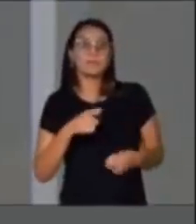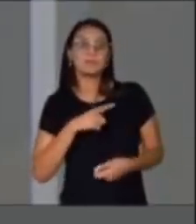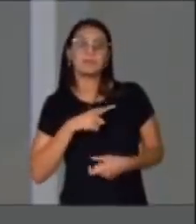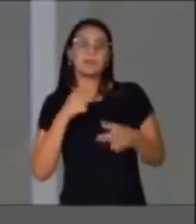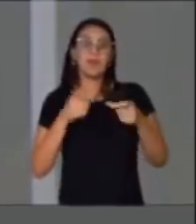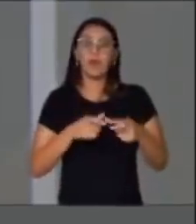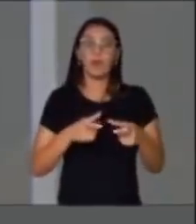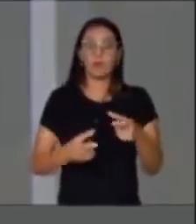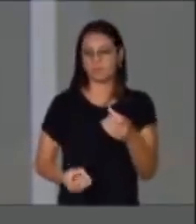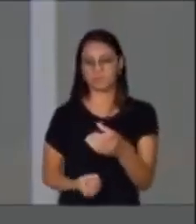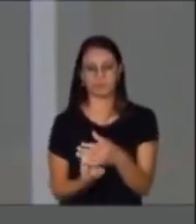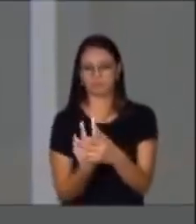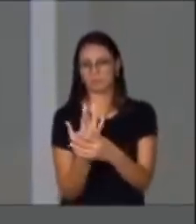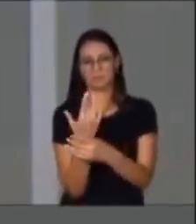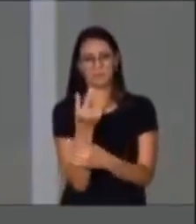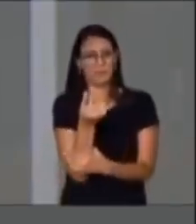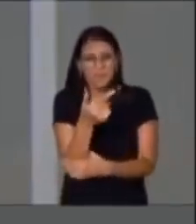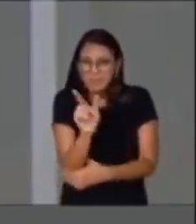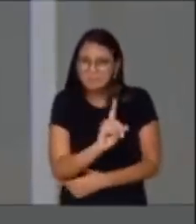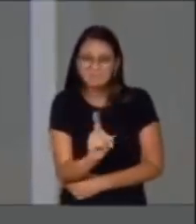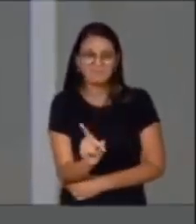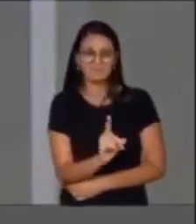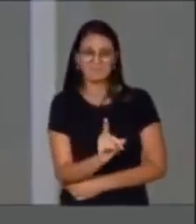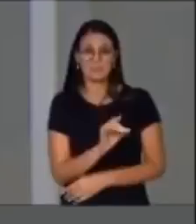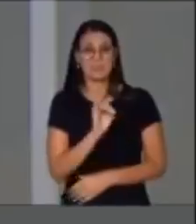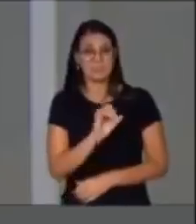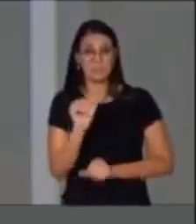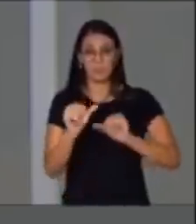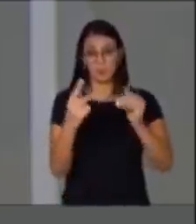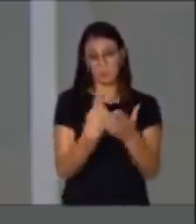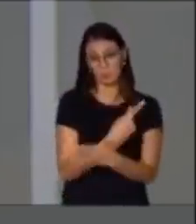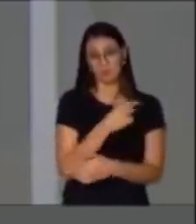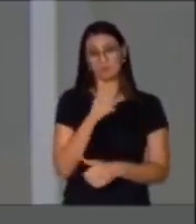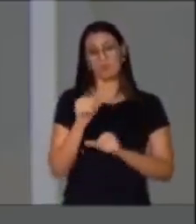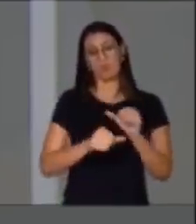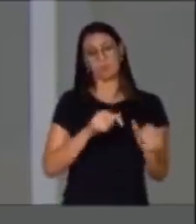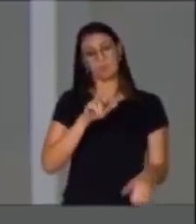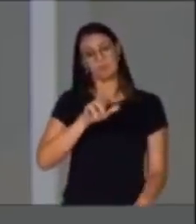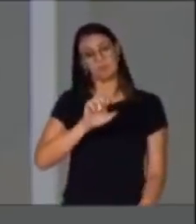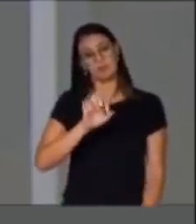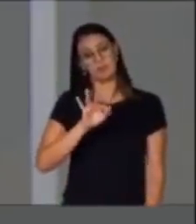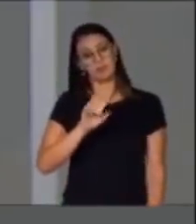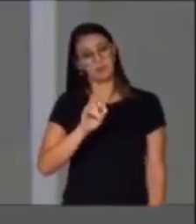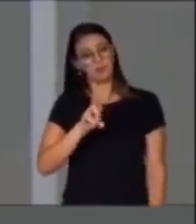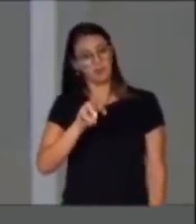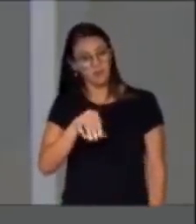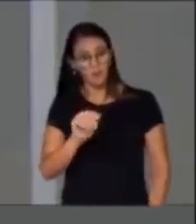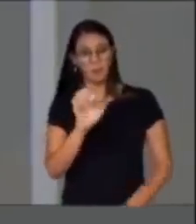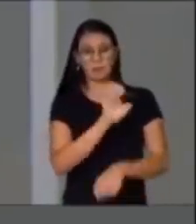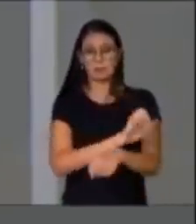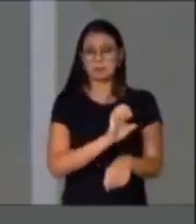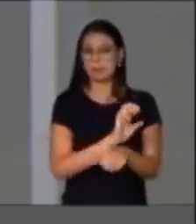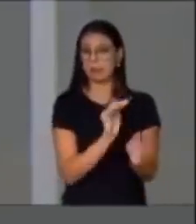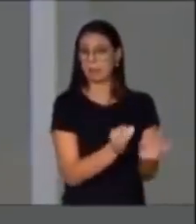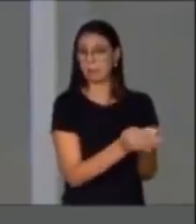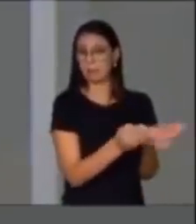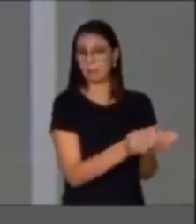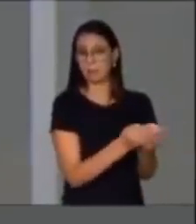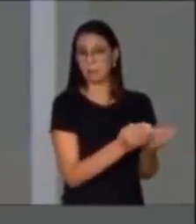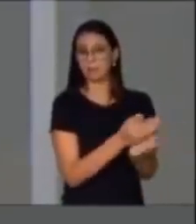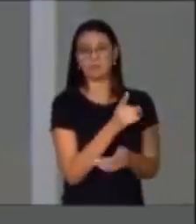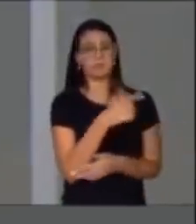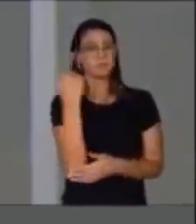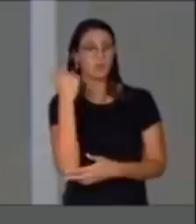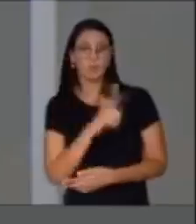porque ele não nasce do chão. E se a gente não fizer essa reforma, todos os estados vão continuar quebrados, os senhores não vão conseguir